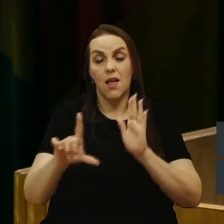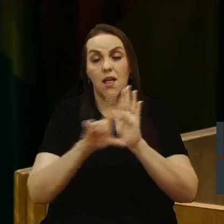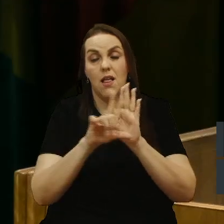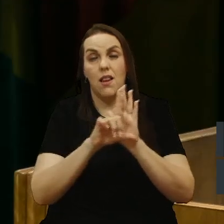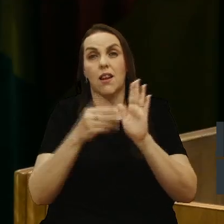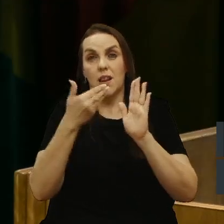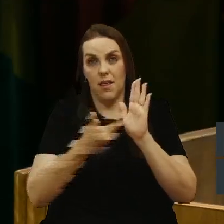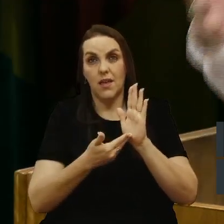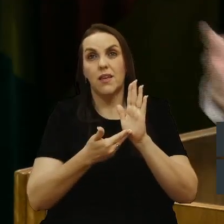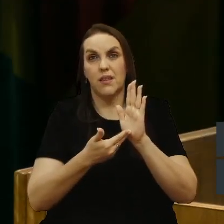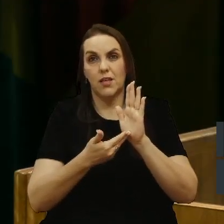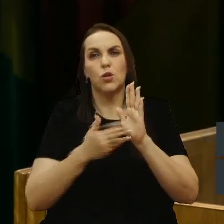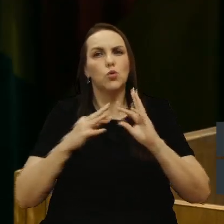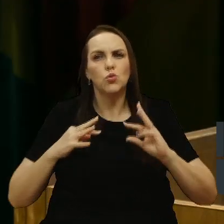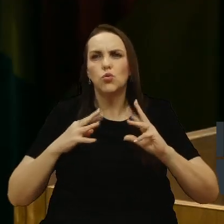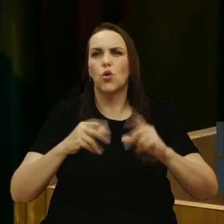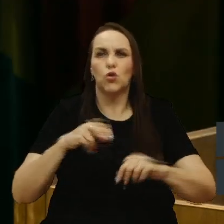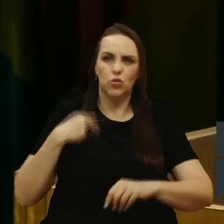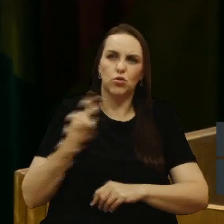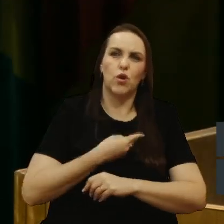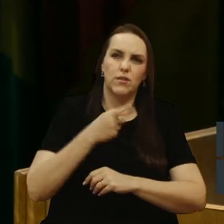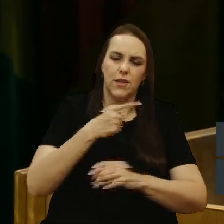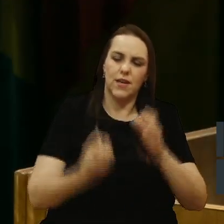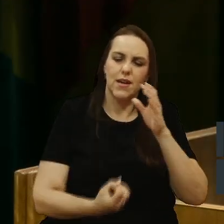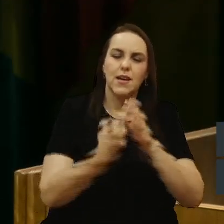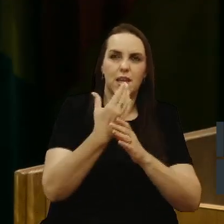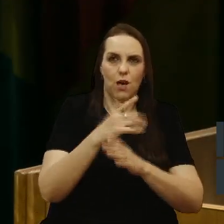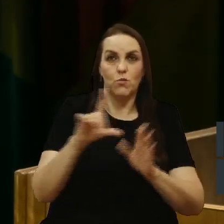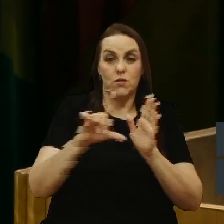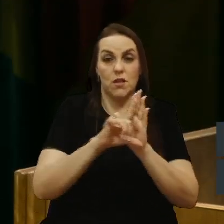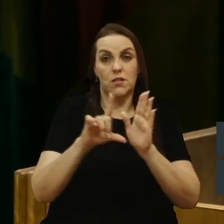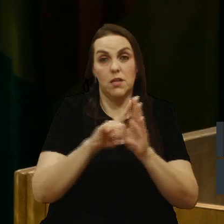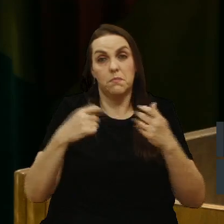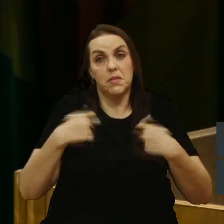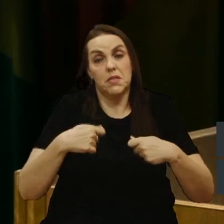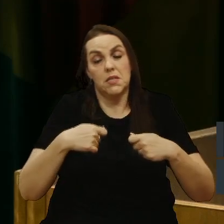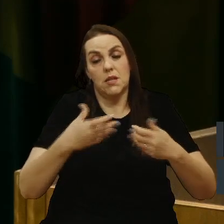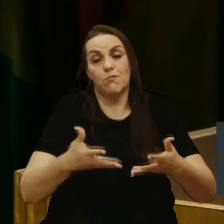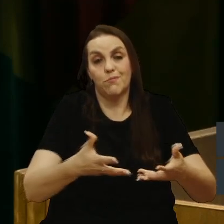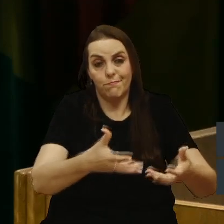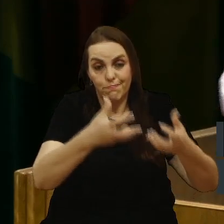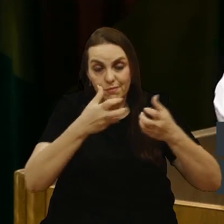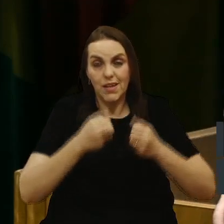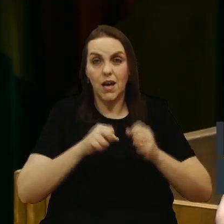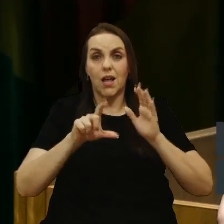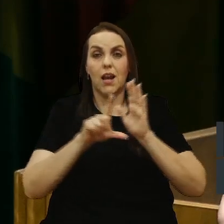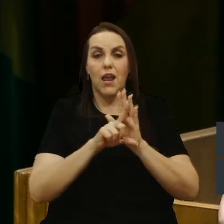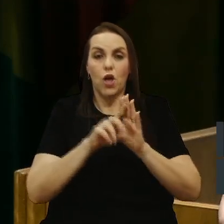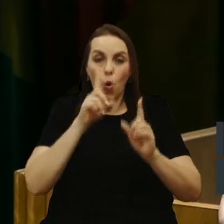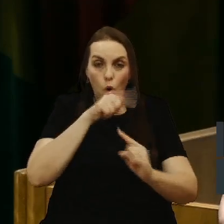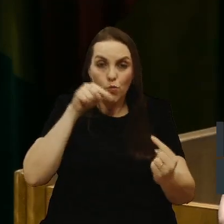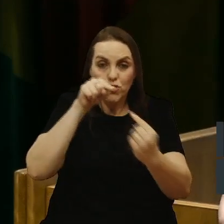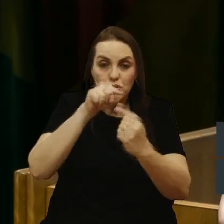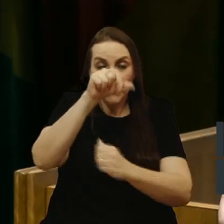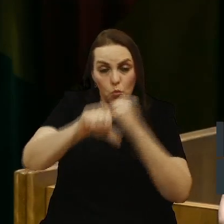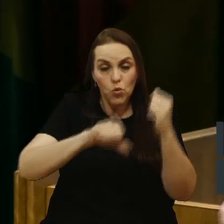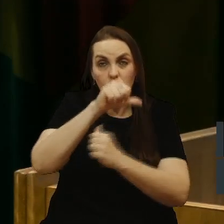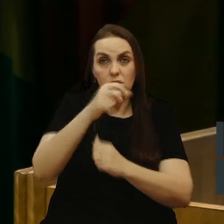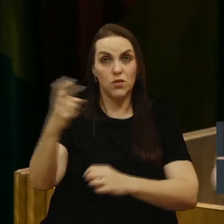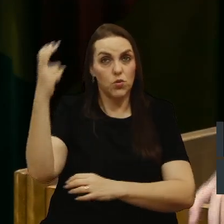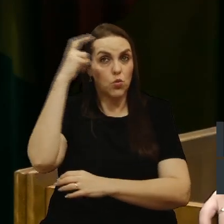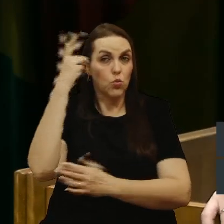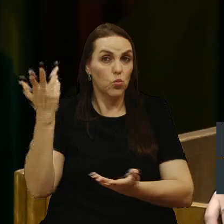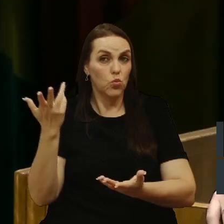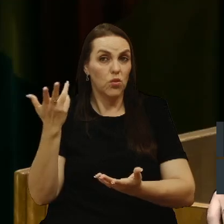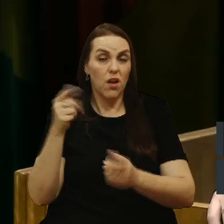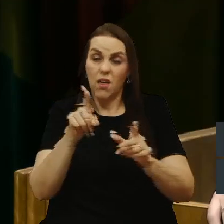legislação, através de todos nós aqui que somos legisladores, precisamos adotar uma lei que vise mudar a cultura. E é